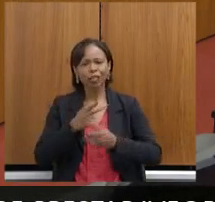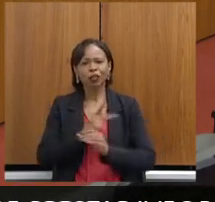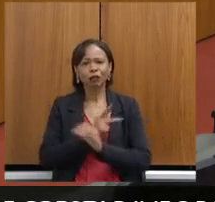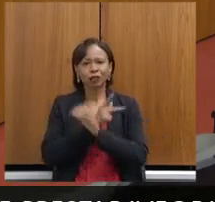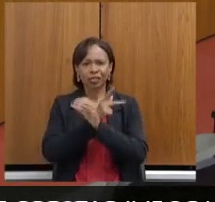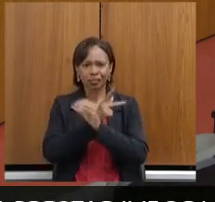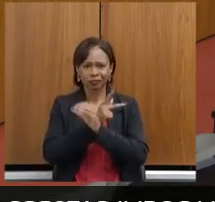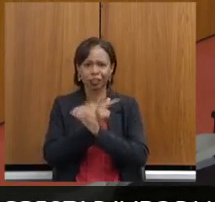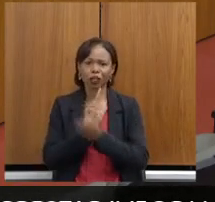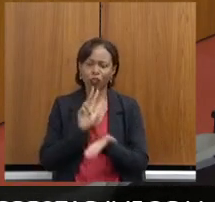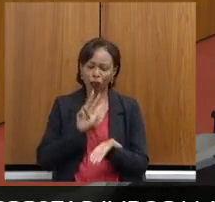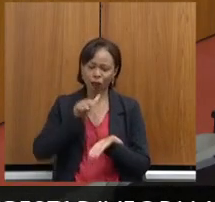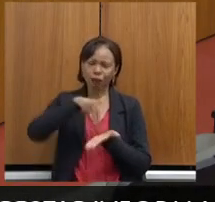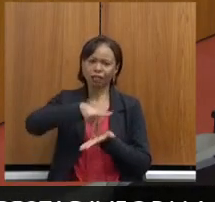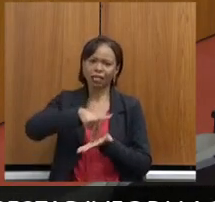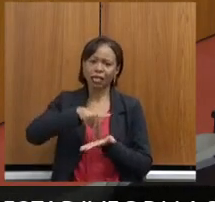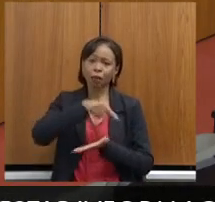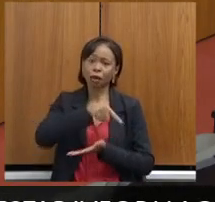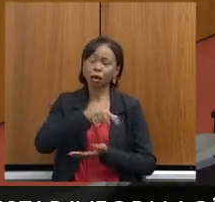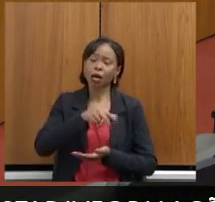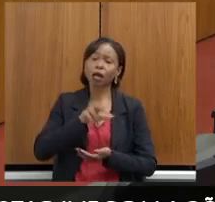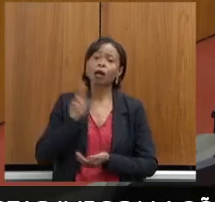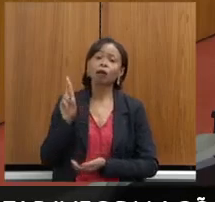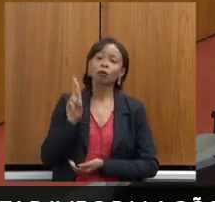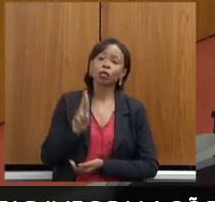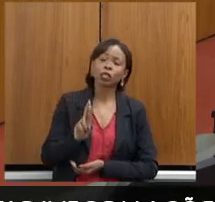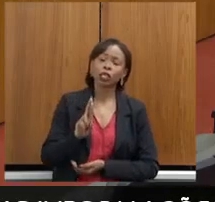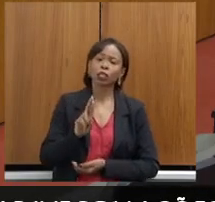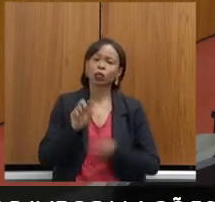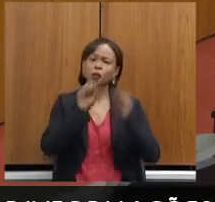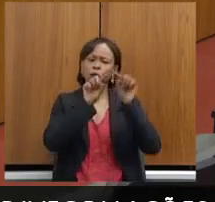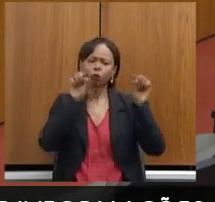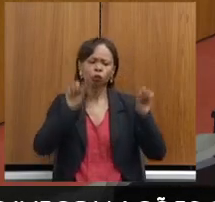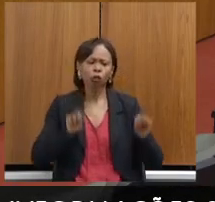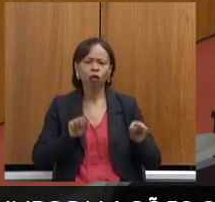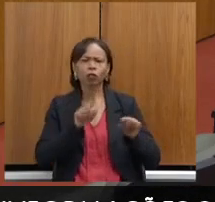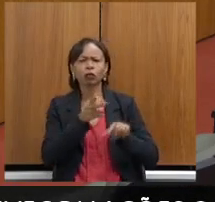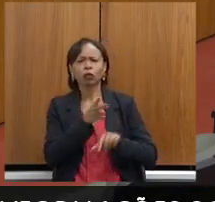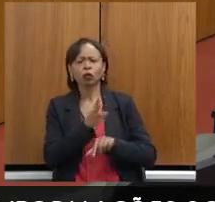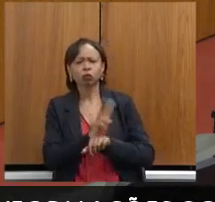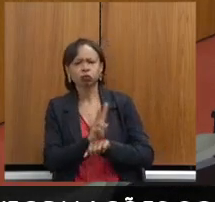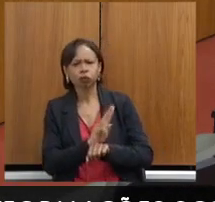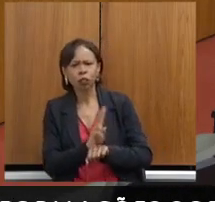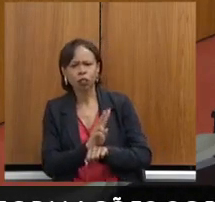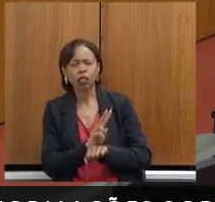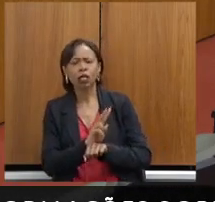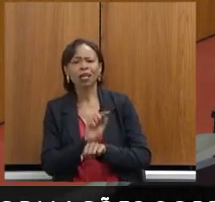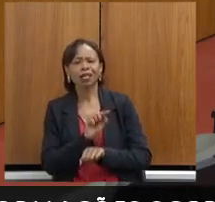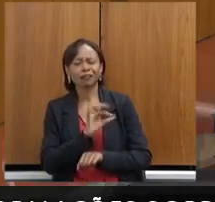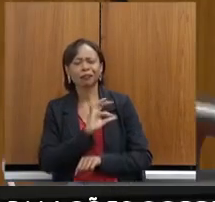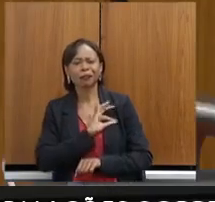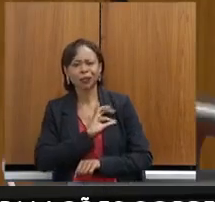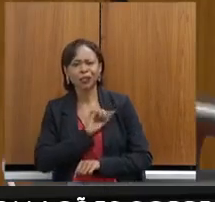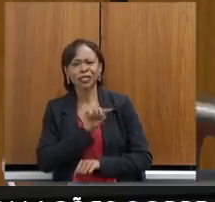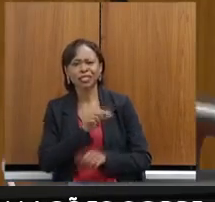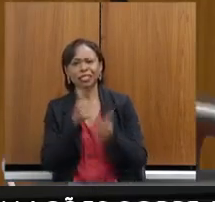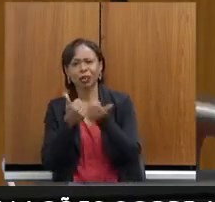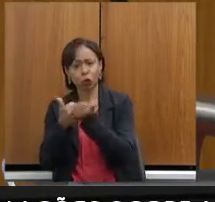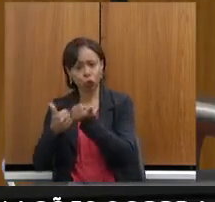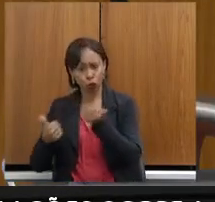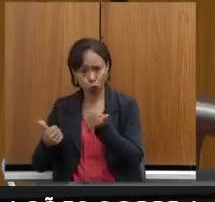civil representada aqui por quadros tão importantes na chefe da polícia a chefe adjunta